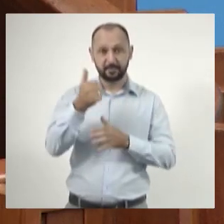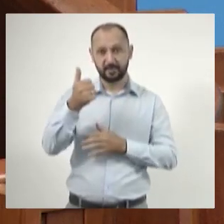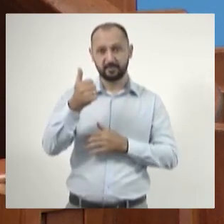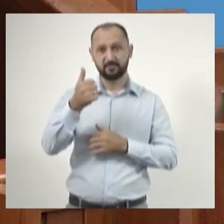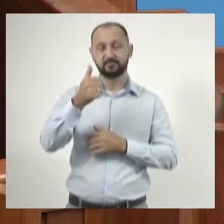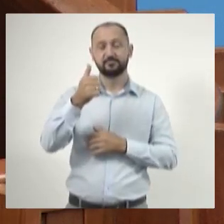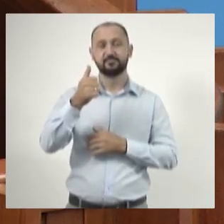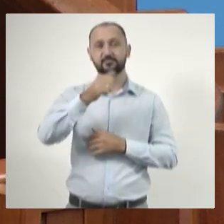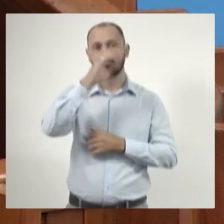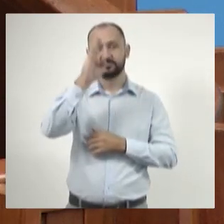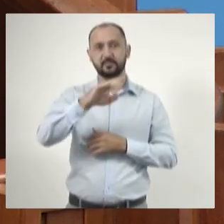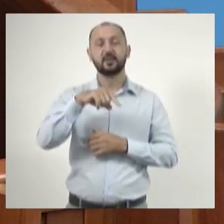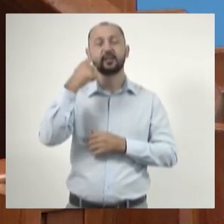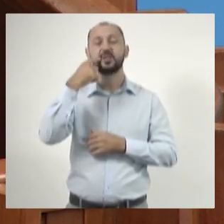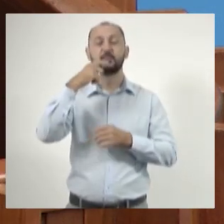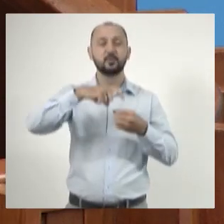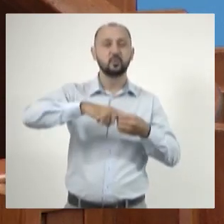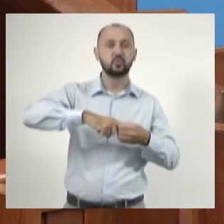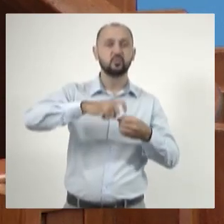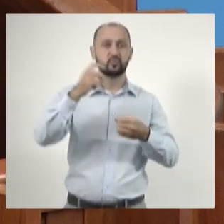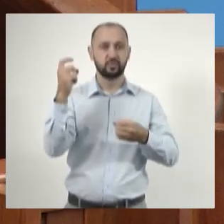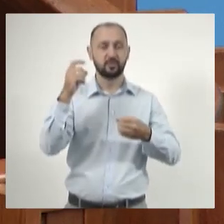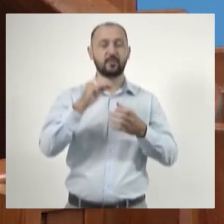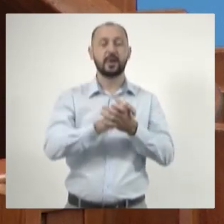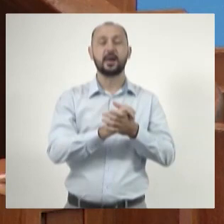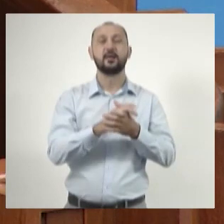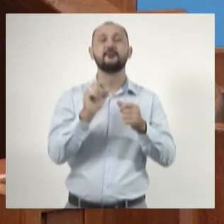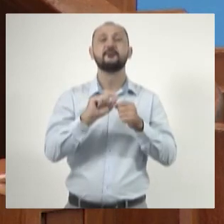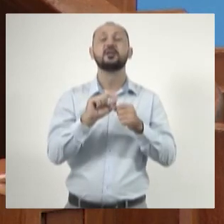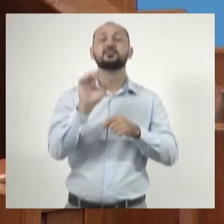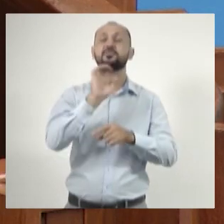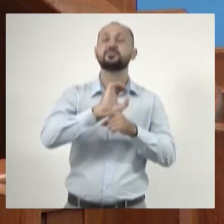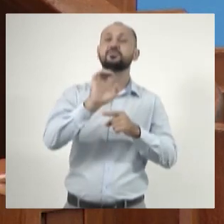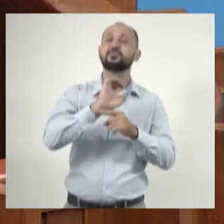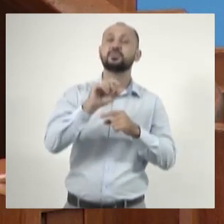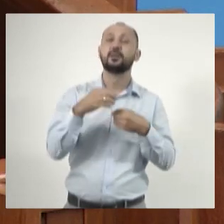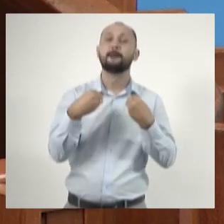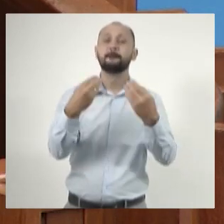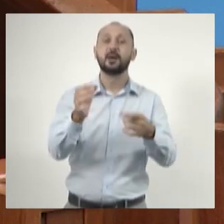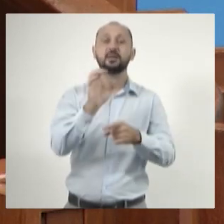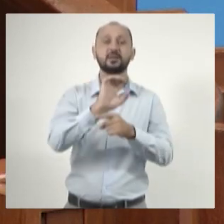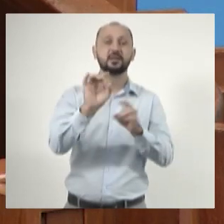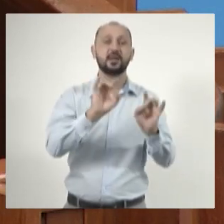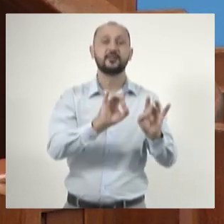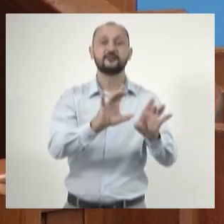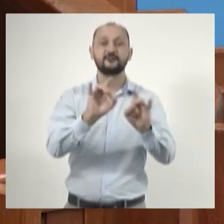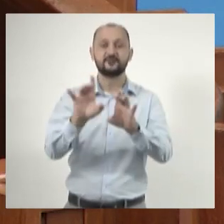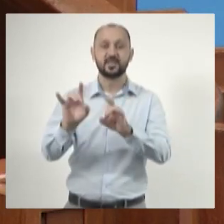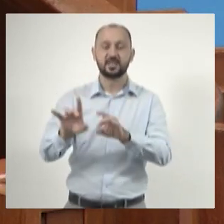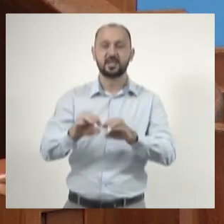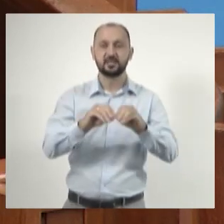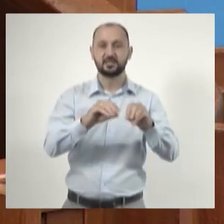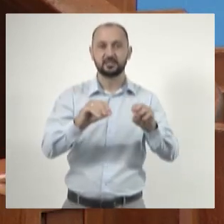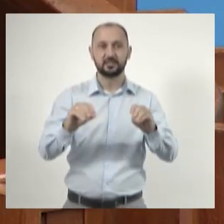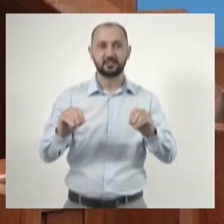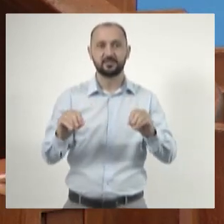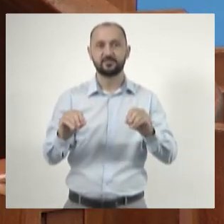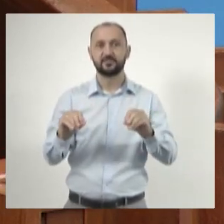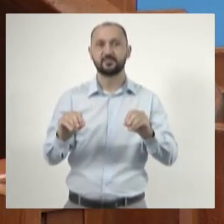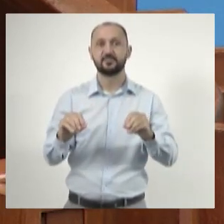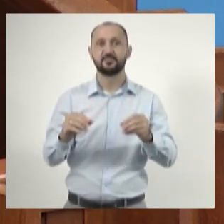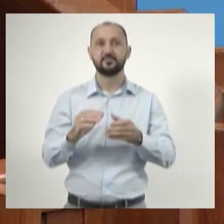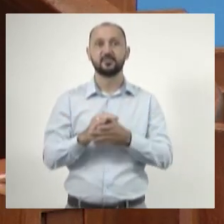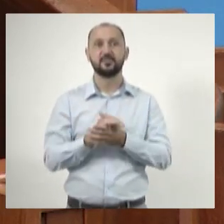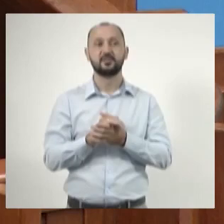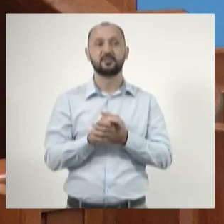Brasil, depois da proclamação da República, entregou aos estados para que ele vendesse as terras